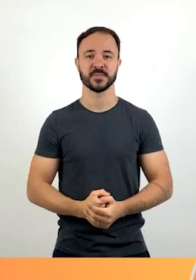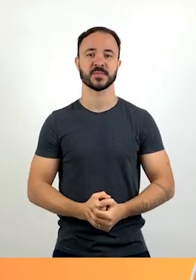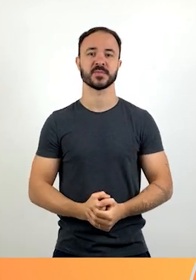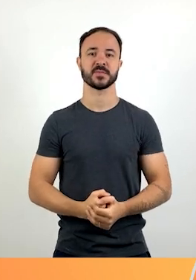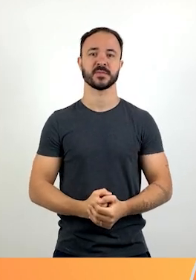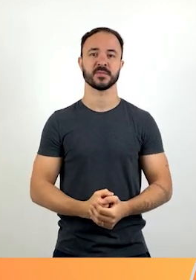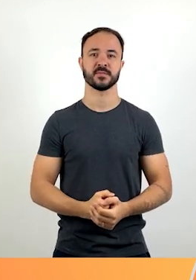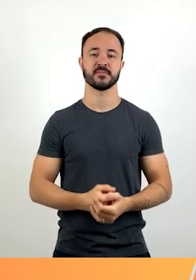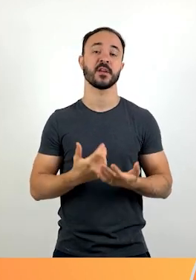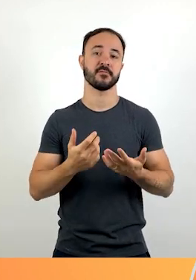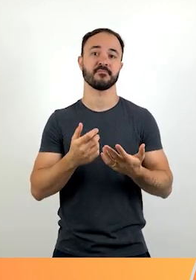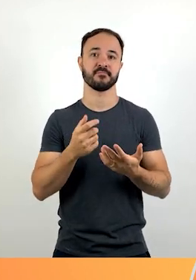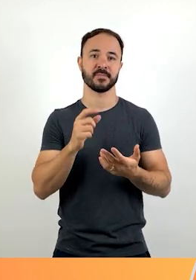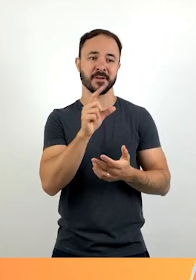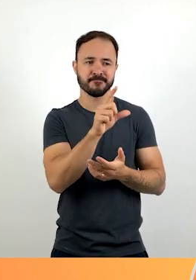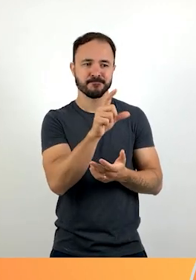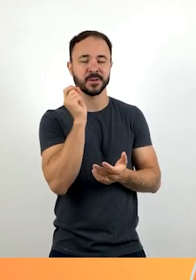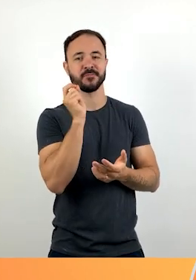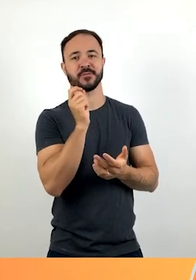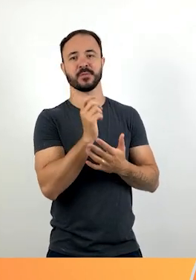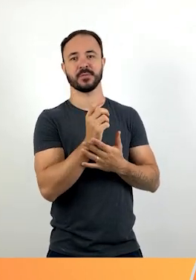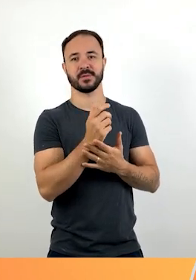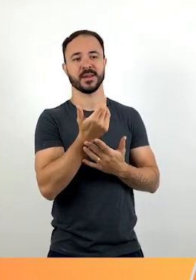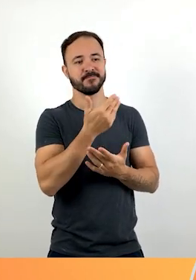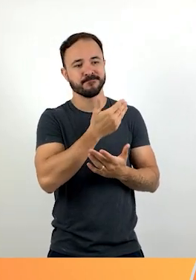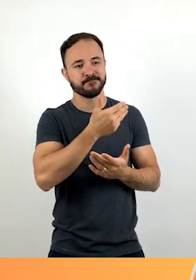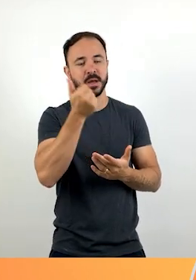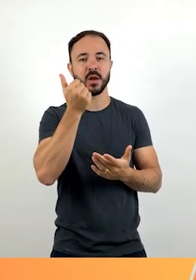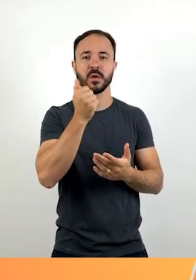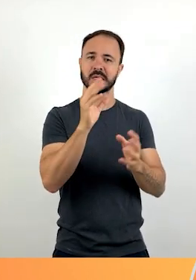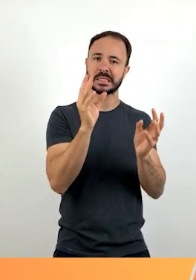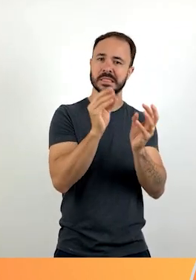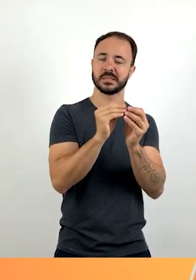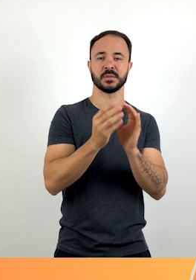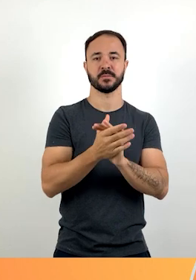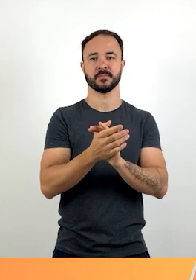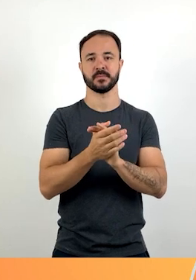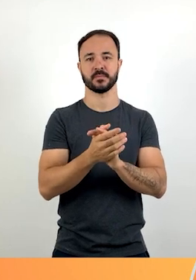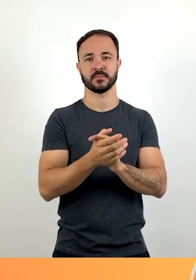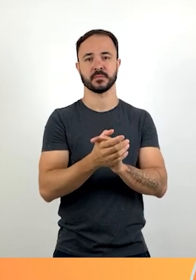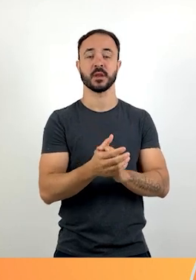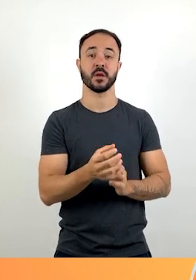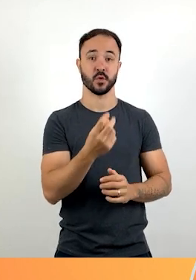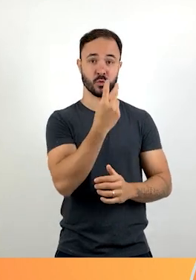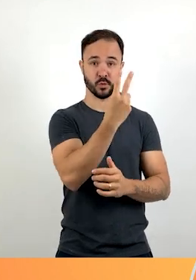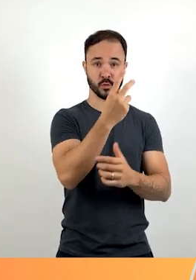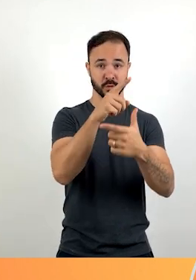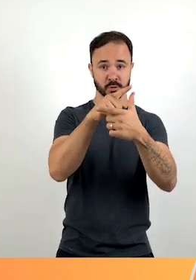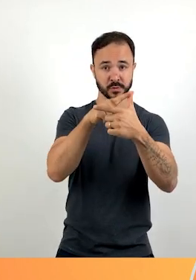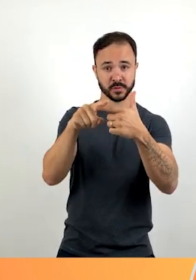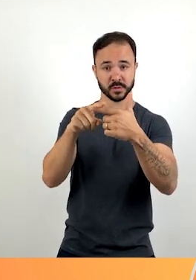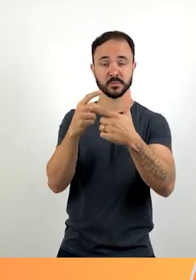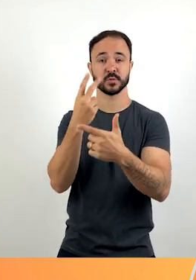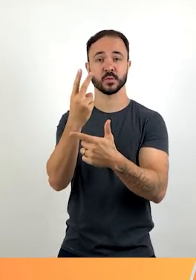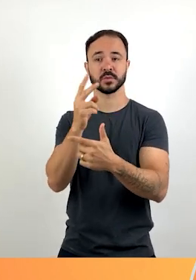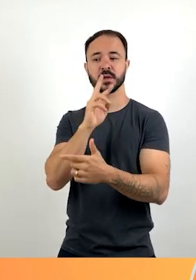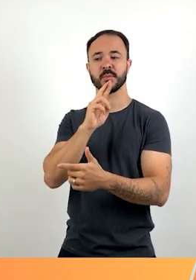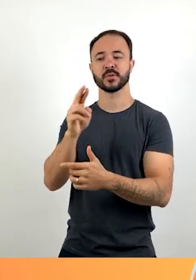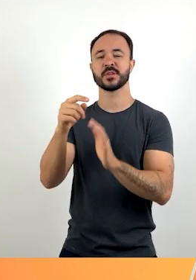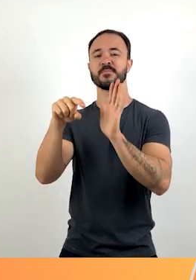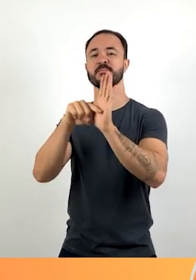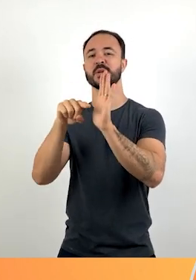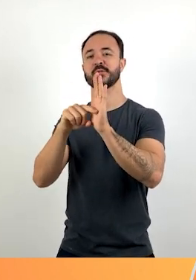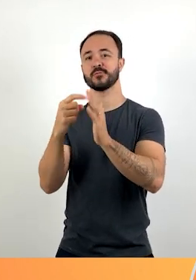também. Então, eu prefiro simplificar logo aqui, ó. 2 dividido por 2 vai ficar menos 1.